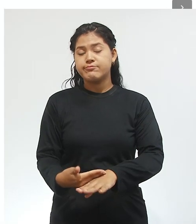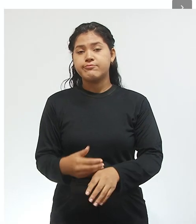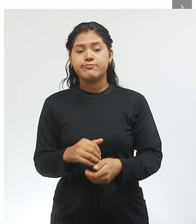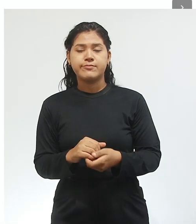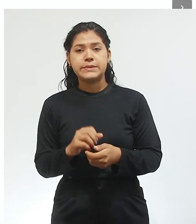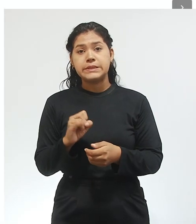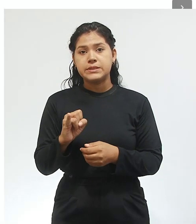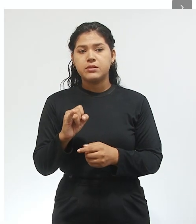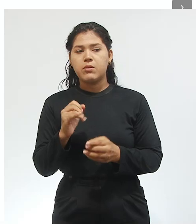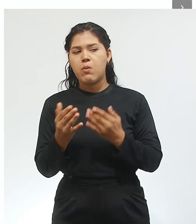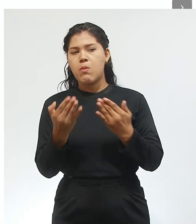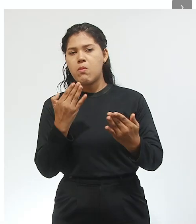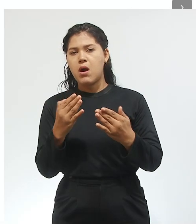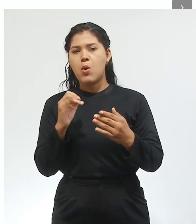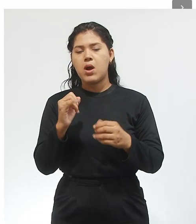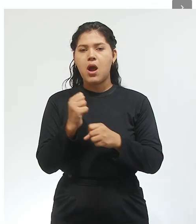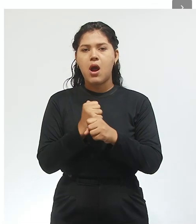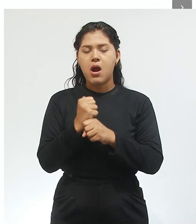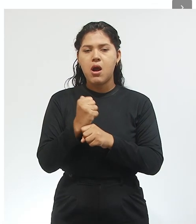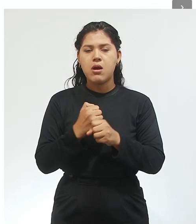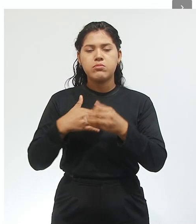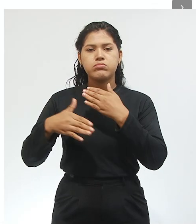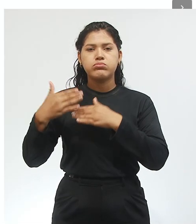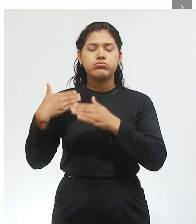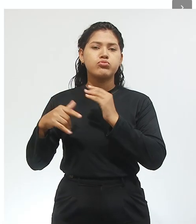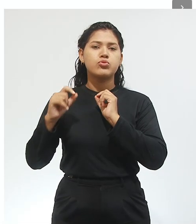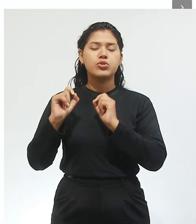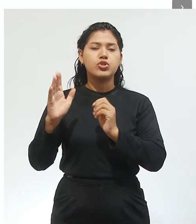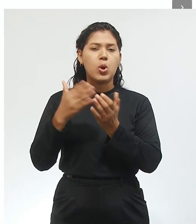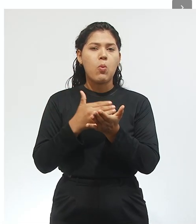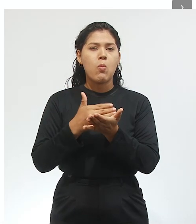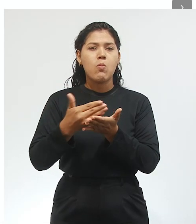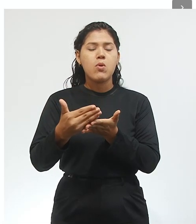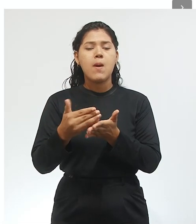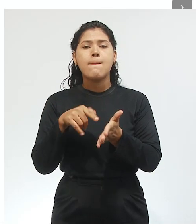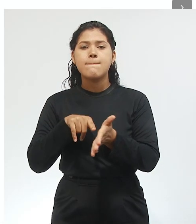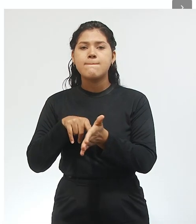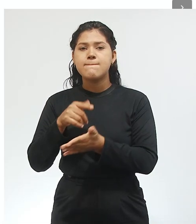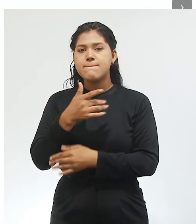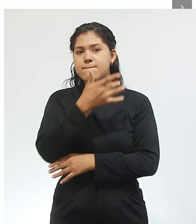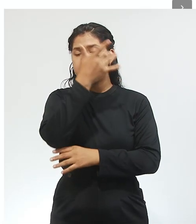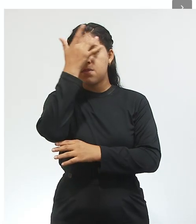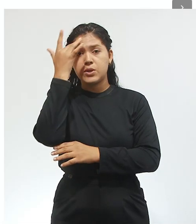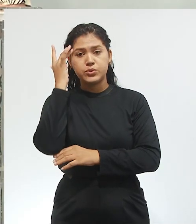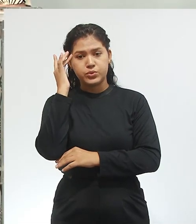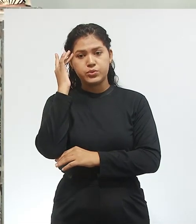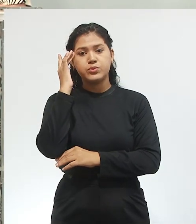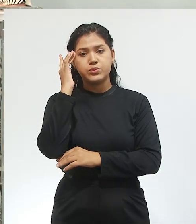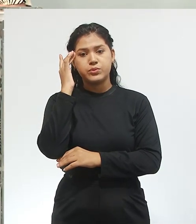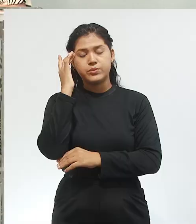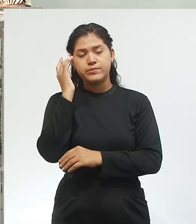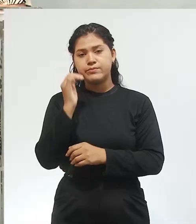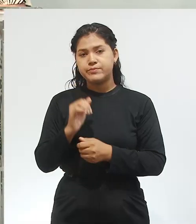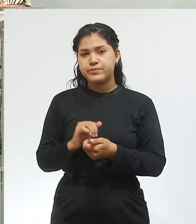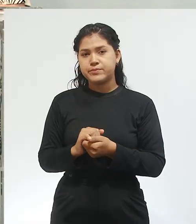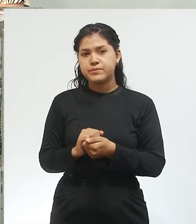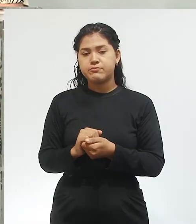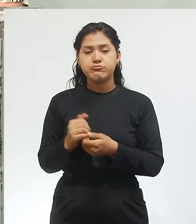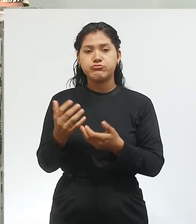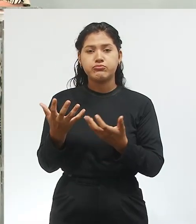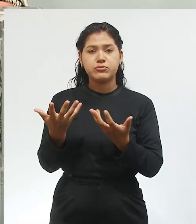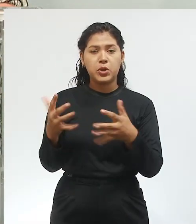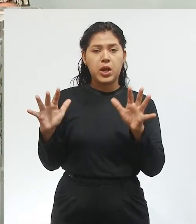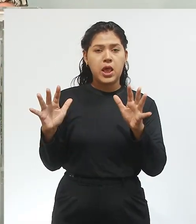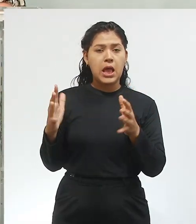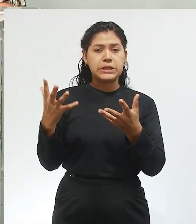né? Visto que nos últimos anos a gente teve, inclusive, pessoas se